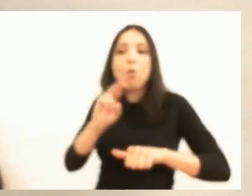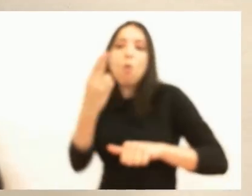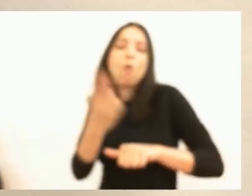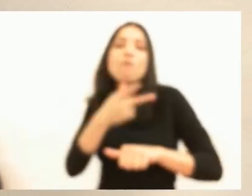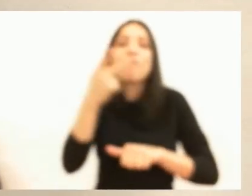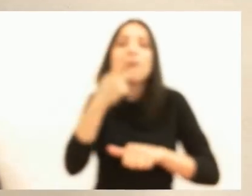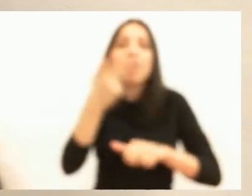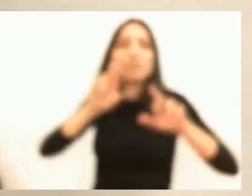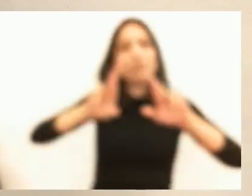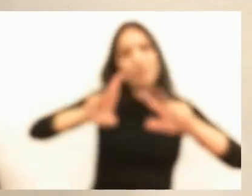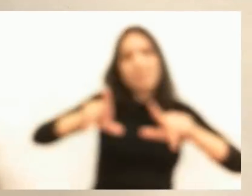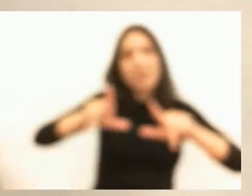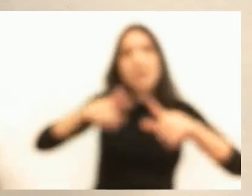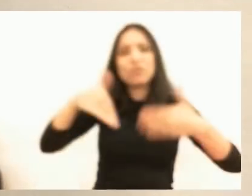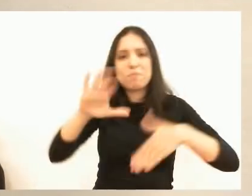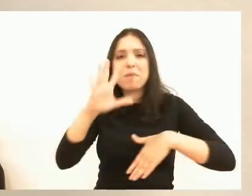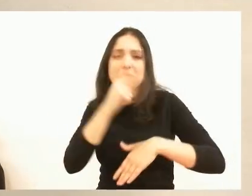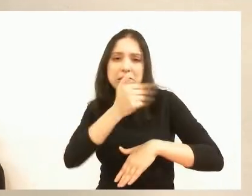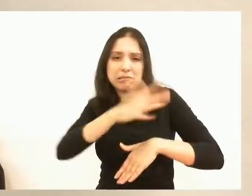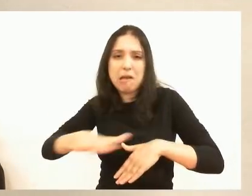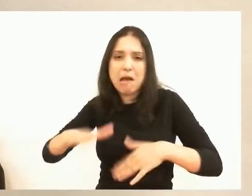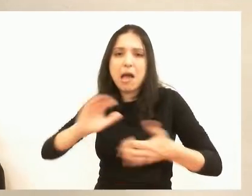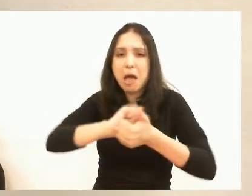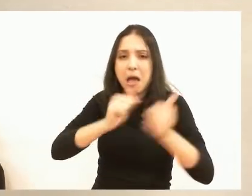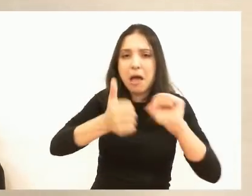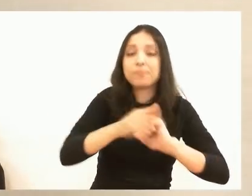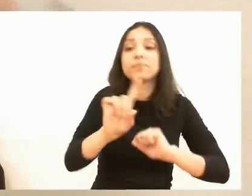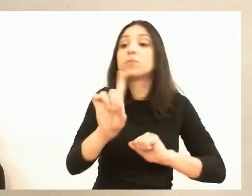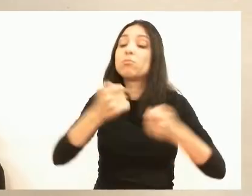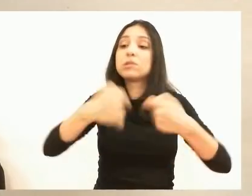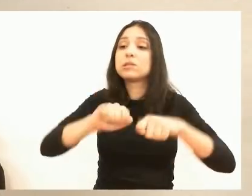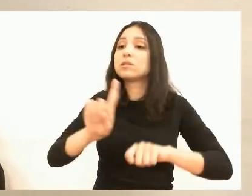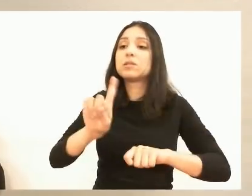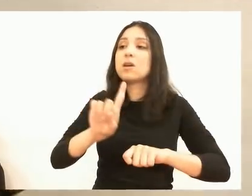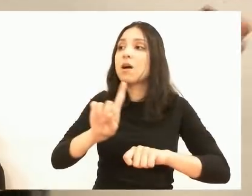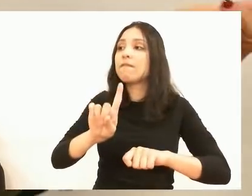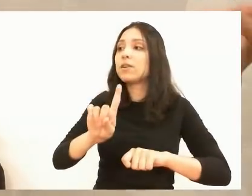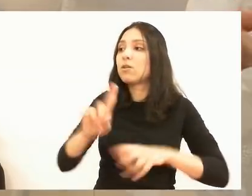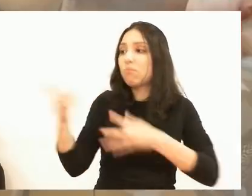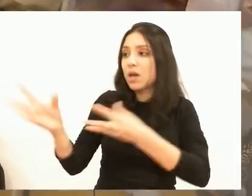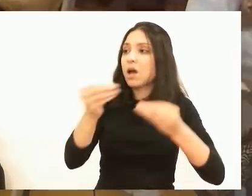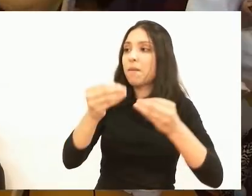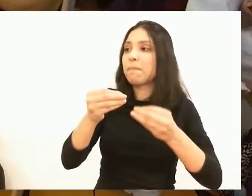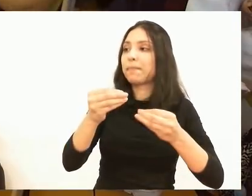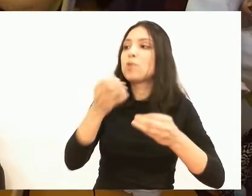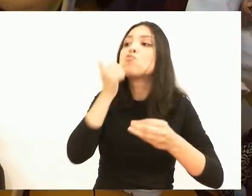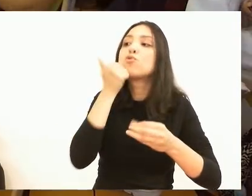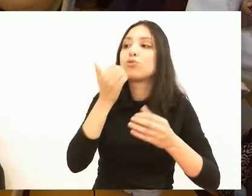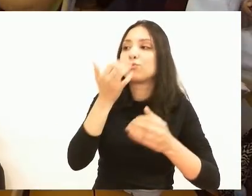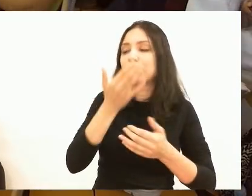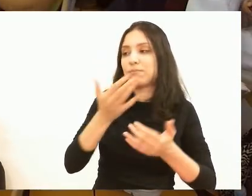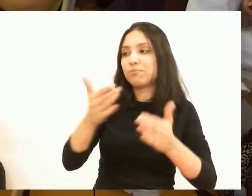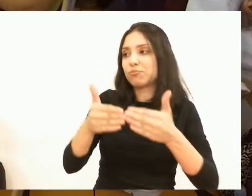diminutivo então se eu estava ali por exemplo pega pra ser um pouquinho só